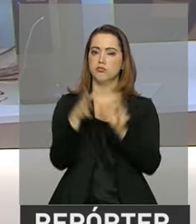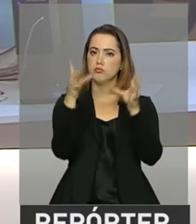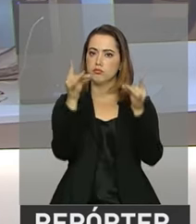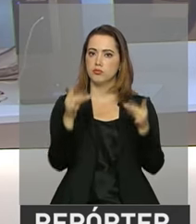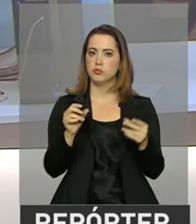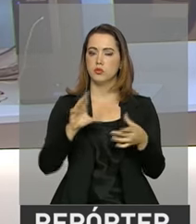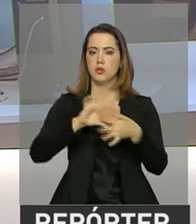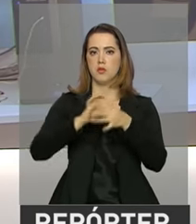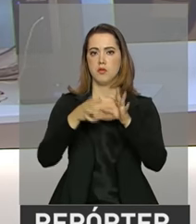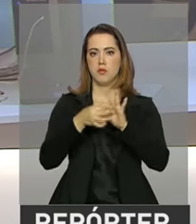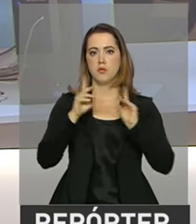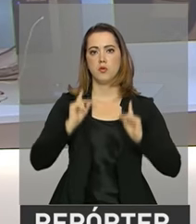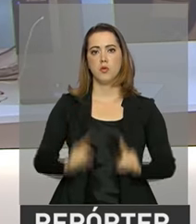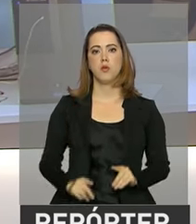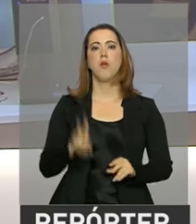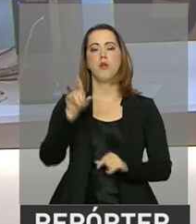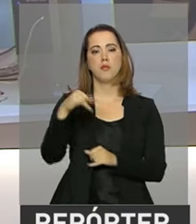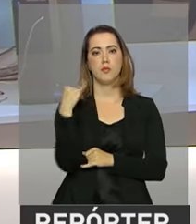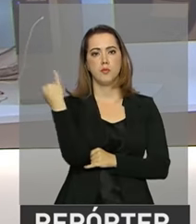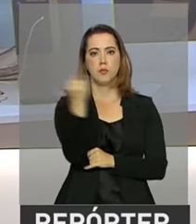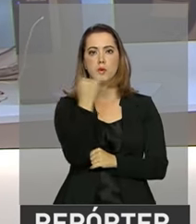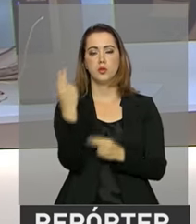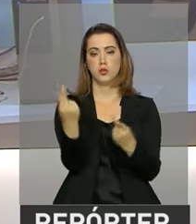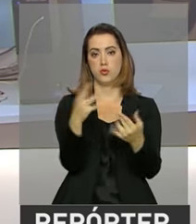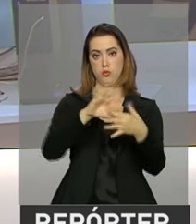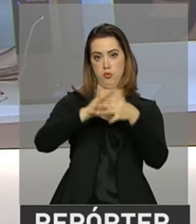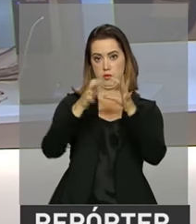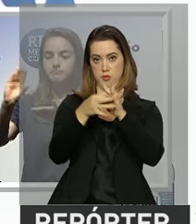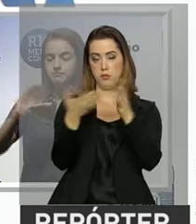são tão importantes para o governo quanto as Olimpíadas.